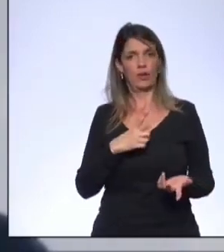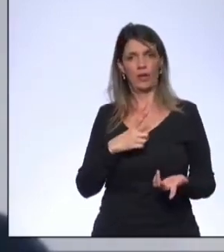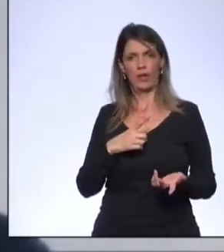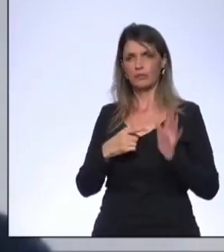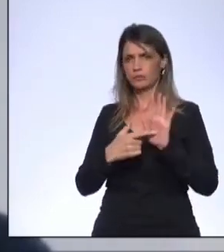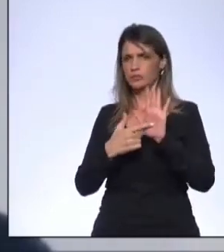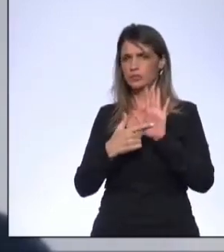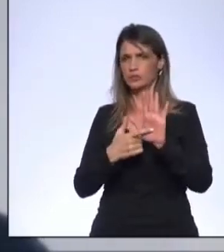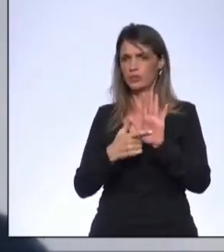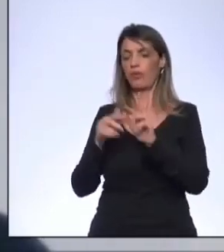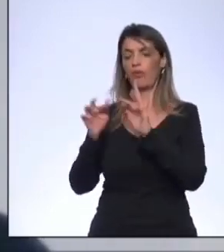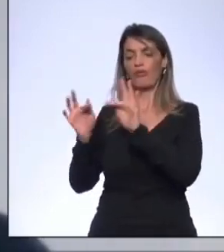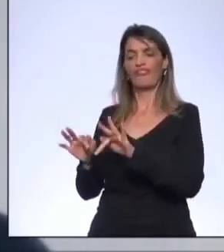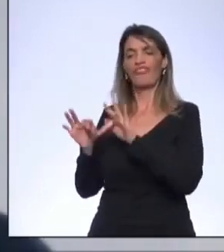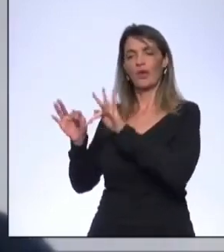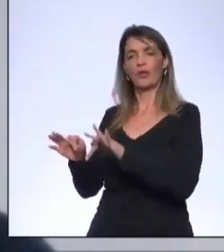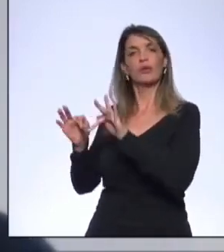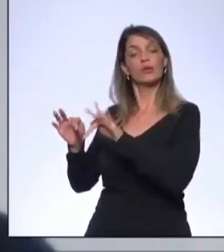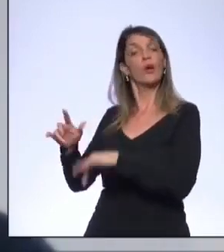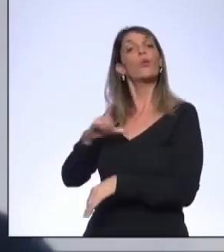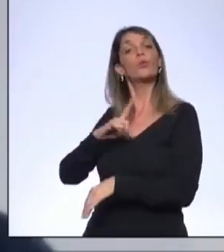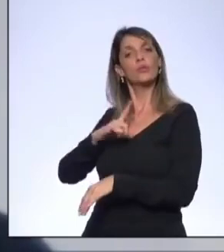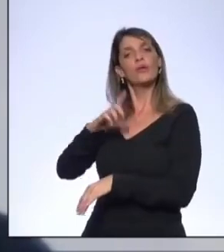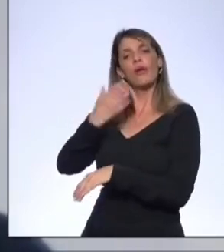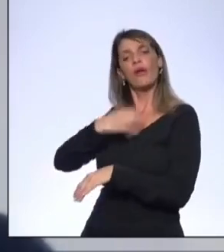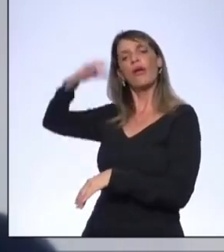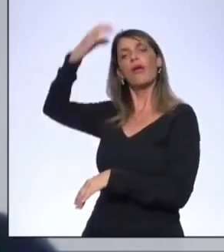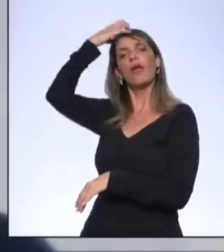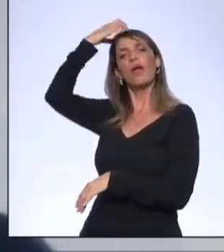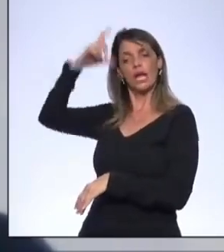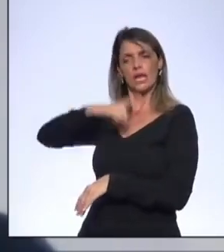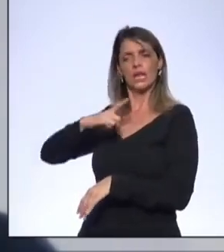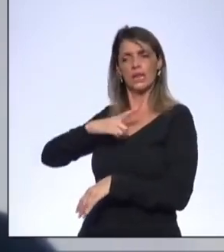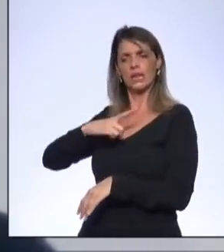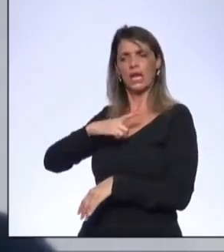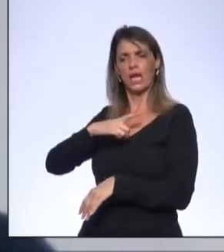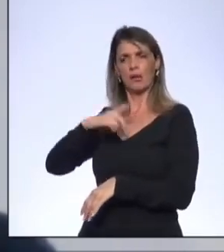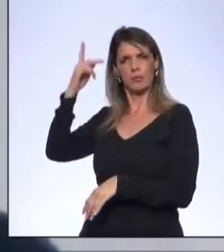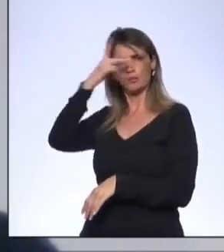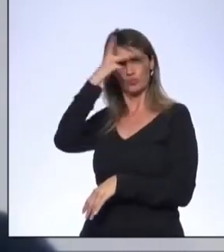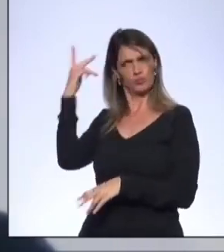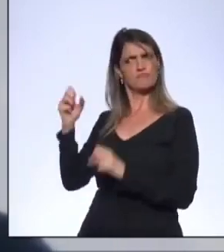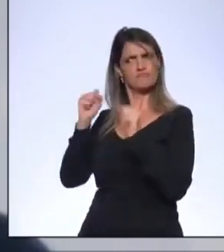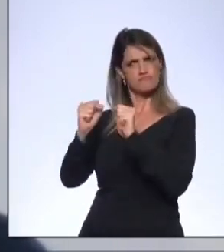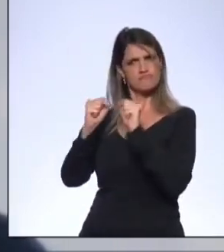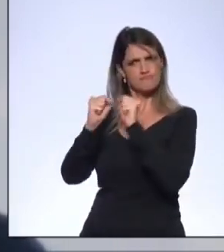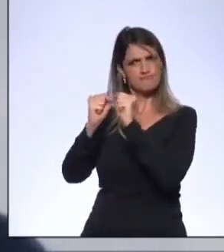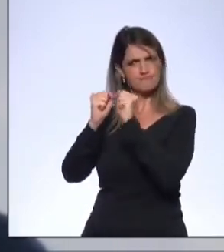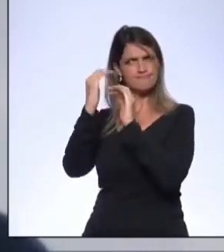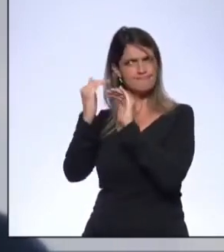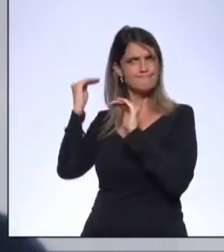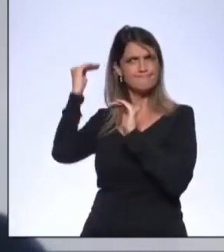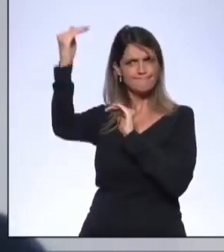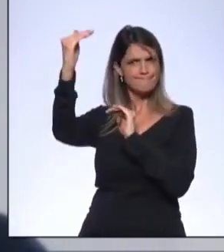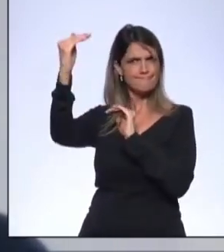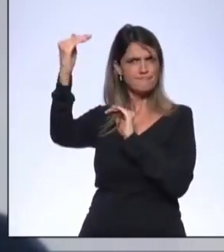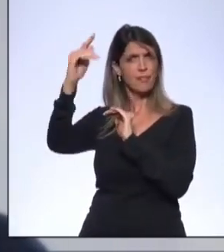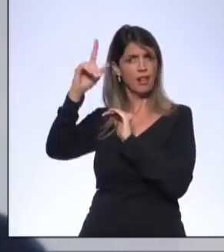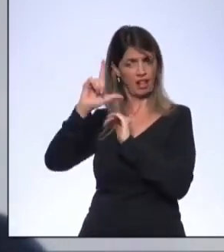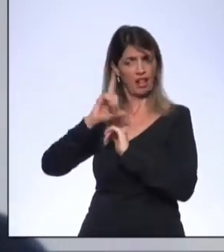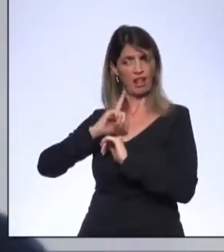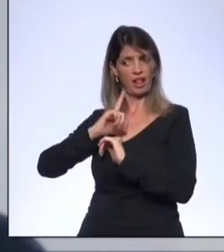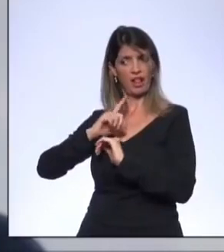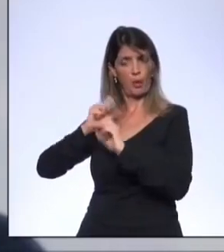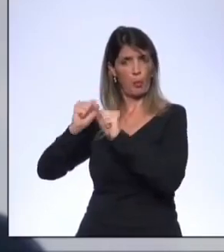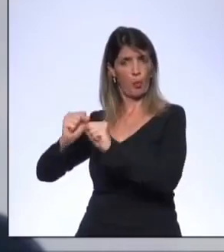de temos um rei e tem uma nobreza, e a nobreza, né, tem poder nos seus domínios, essa nobreza não